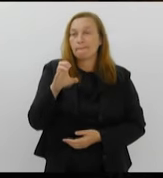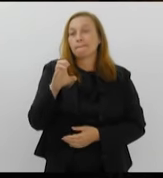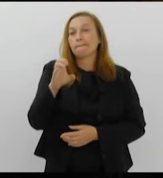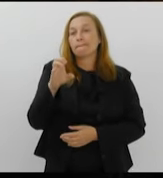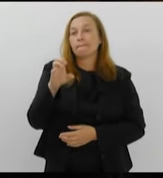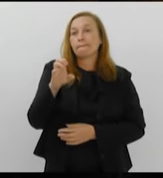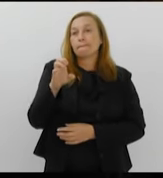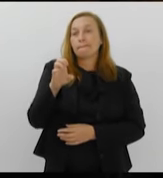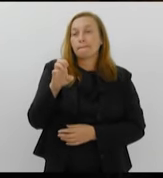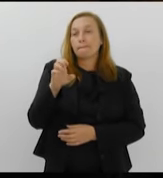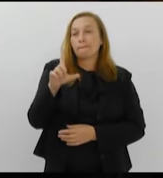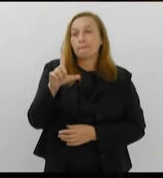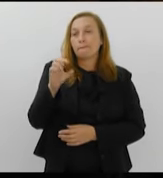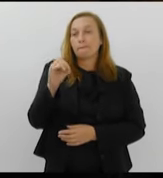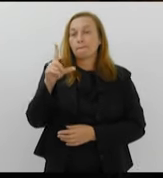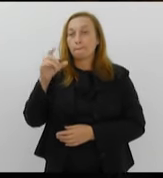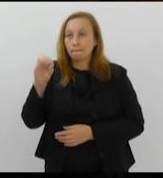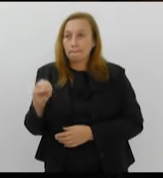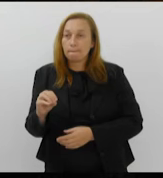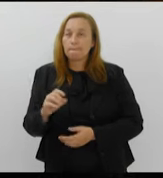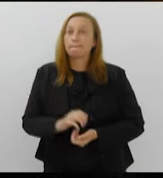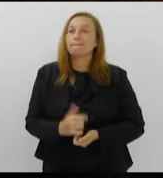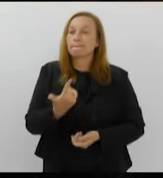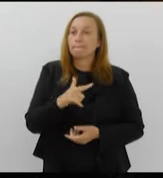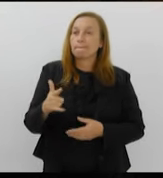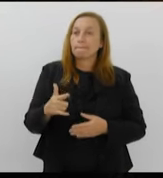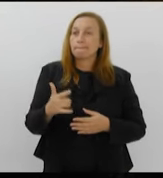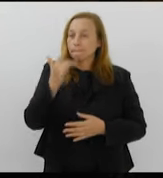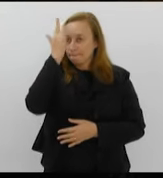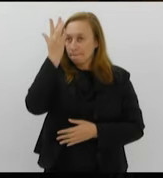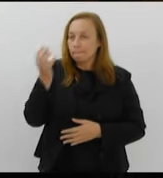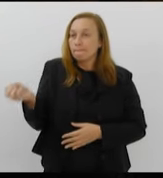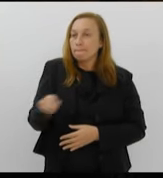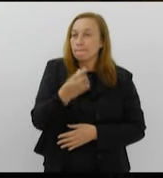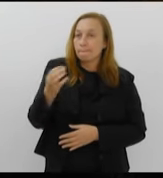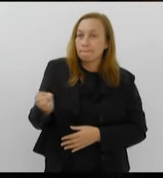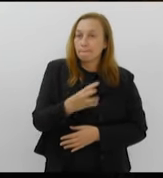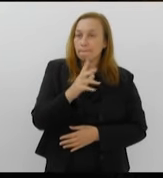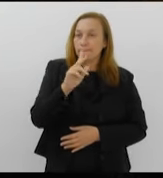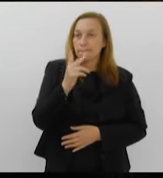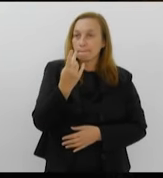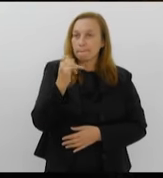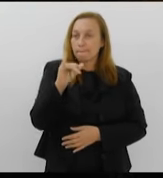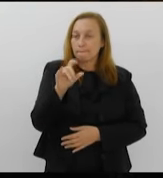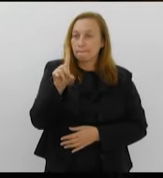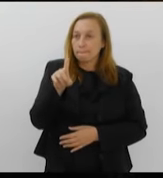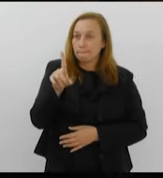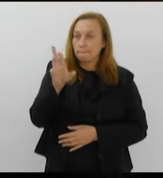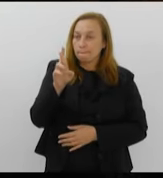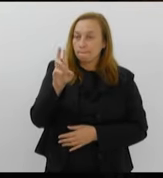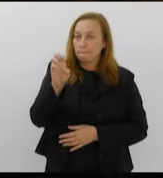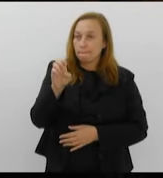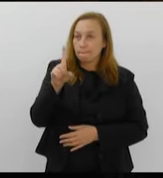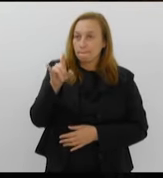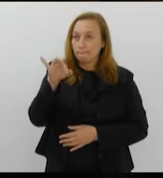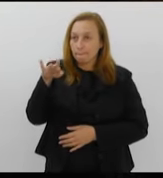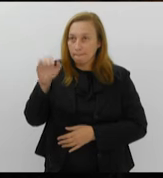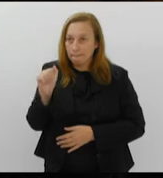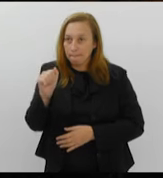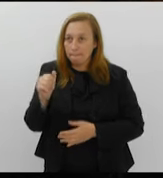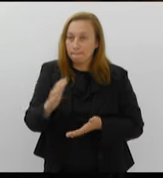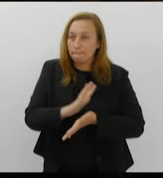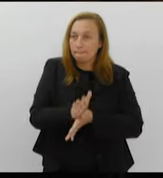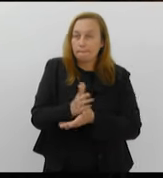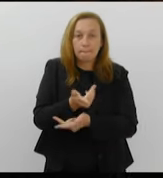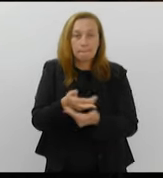facilidade para instalar novas hidrelétricas. E a gente, inclusive, tem muita restrição à destruição de vários